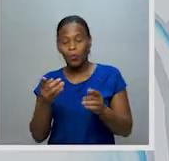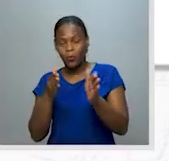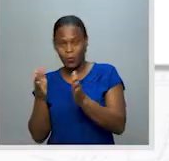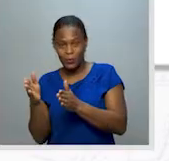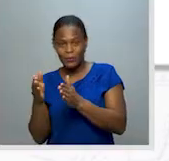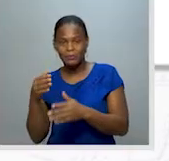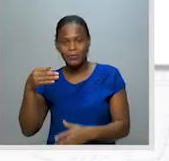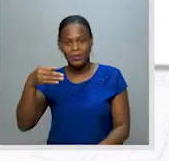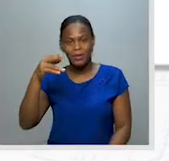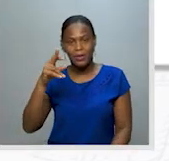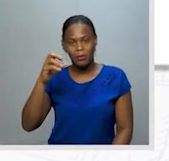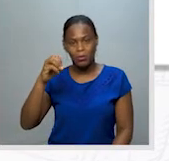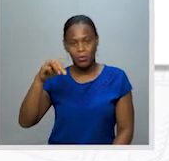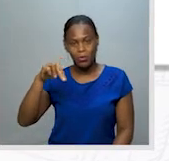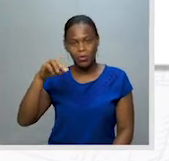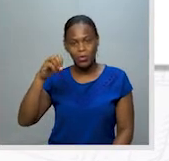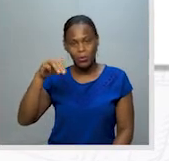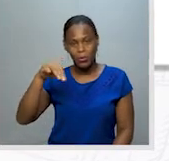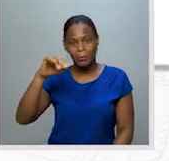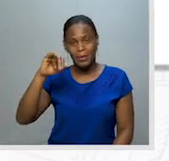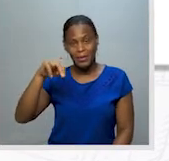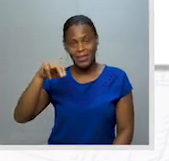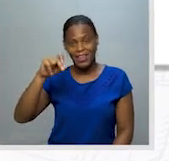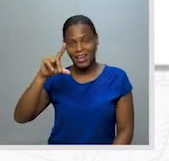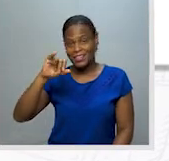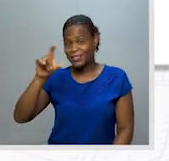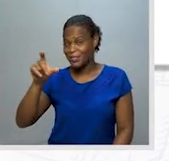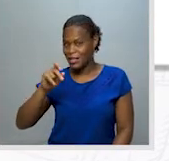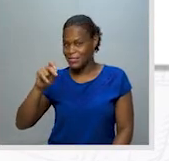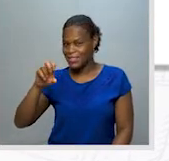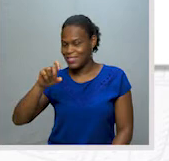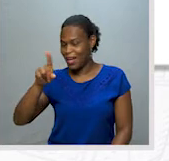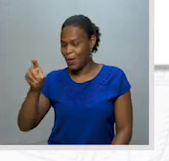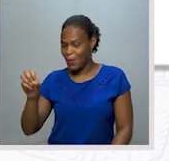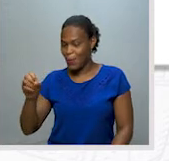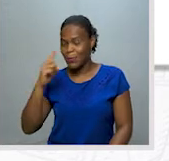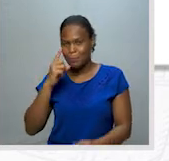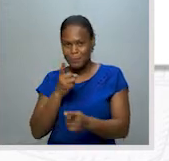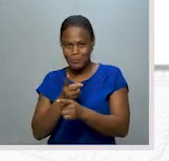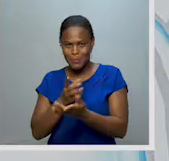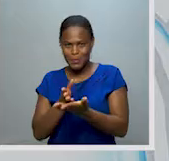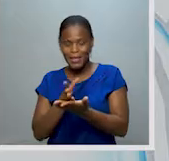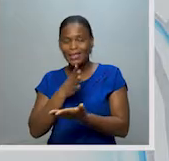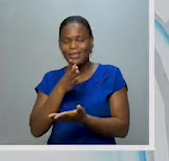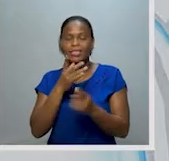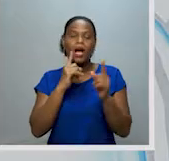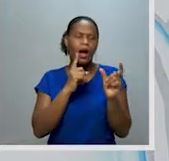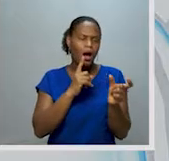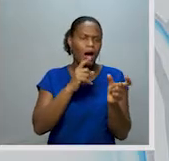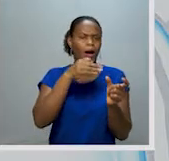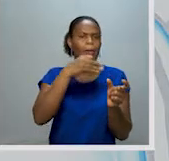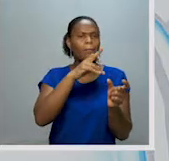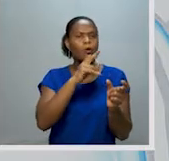lado, pronominalização, está na mesma linha, para mostrar que é através de um pronome que se faz